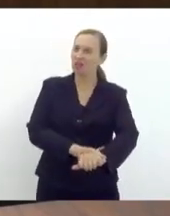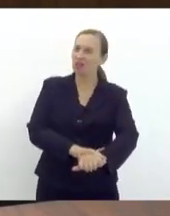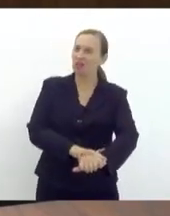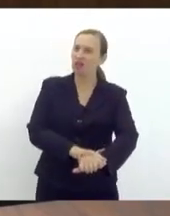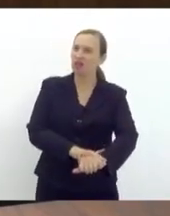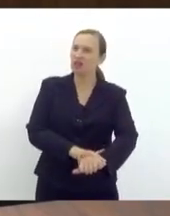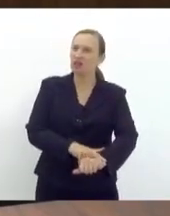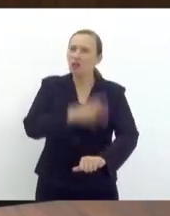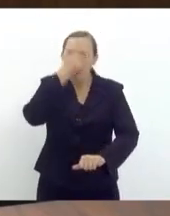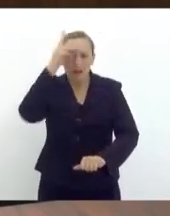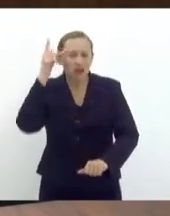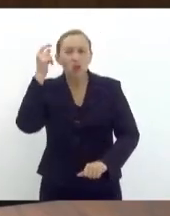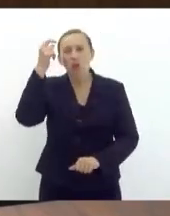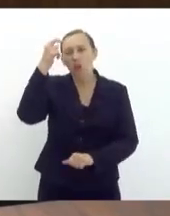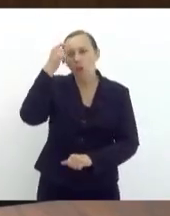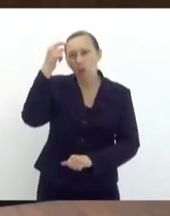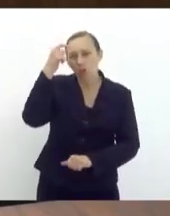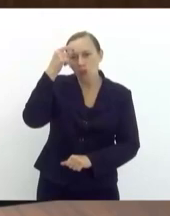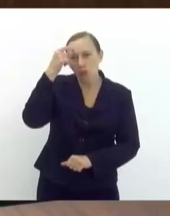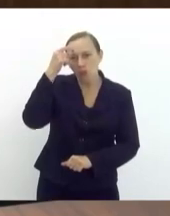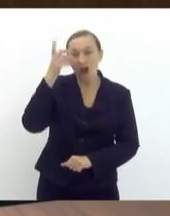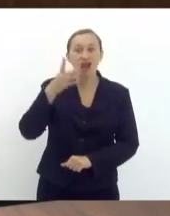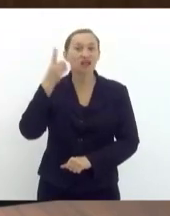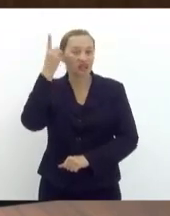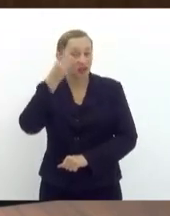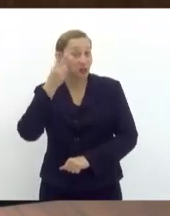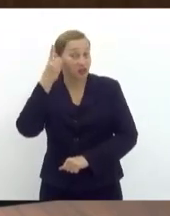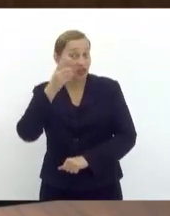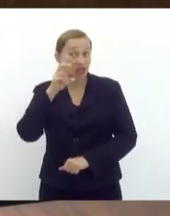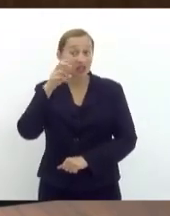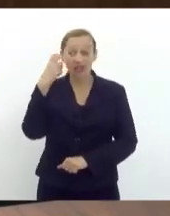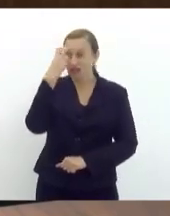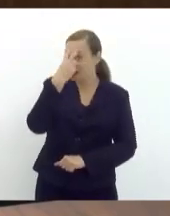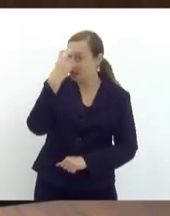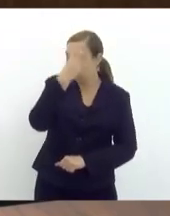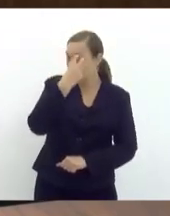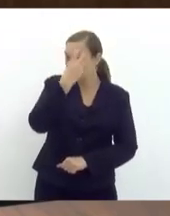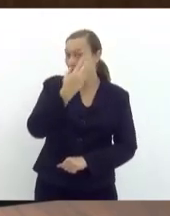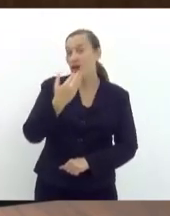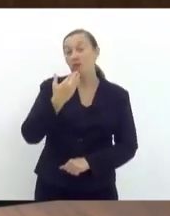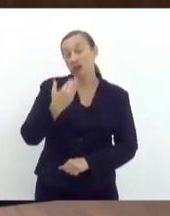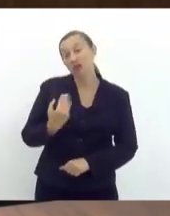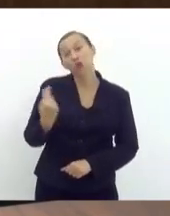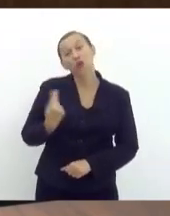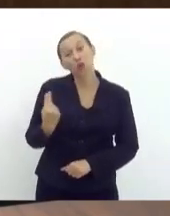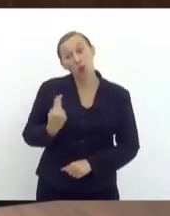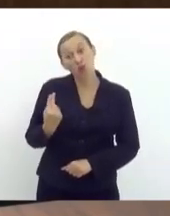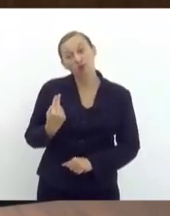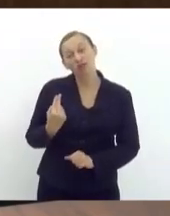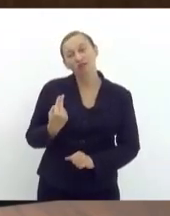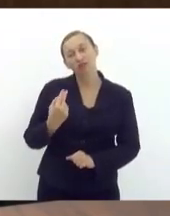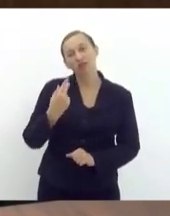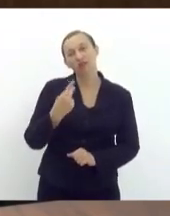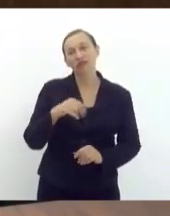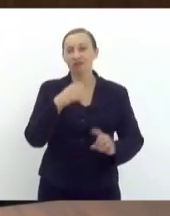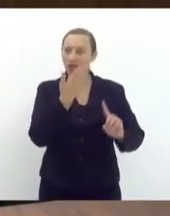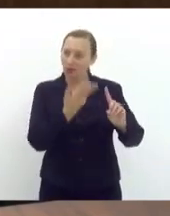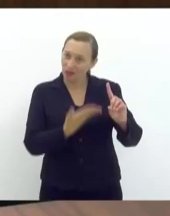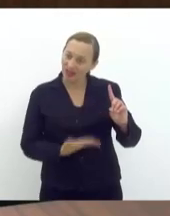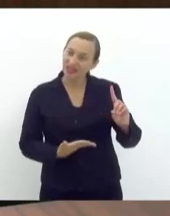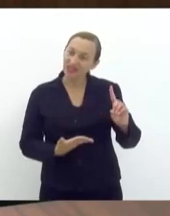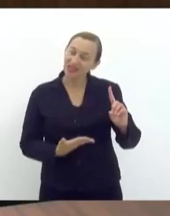é consciente e deputada Verônica Então me permita ser com o autor nessa homenagem